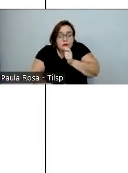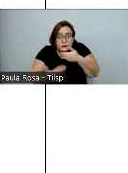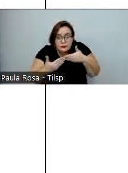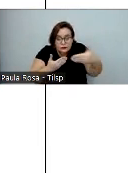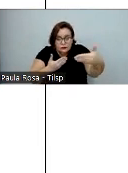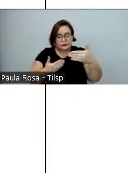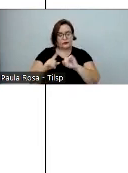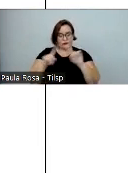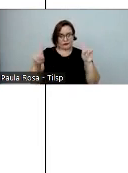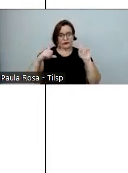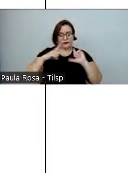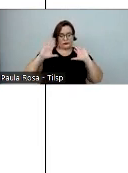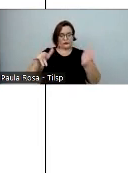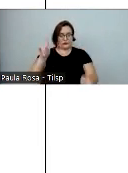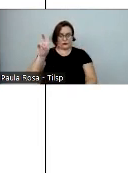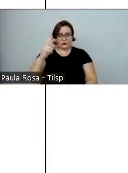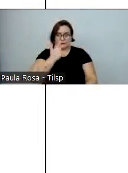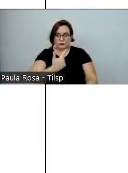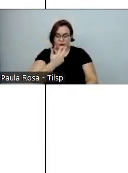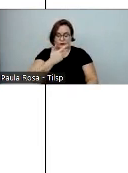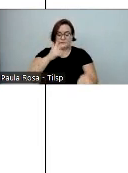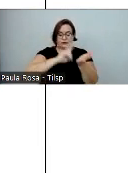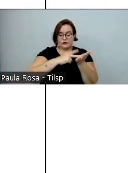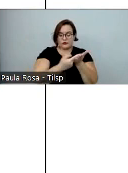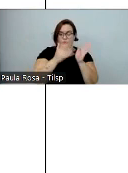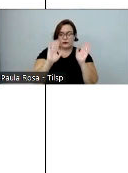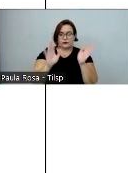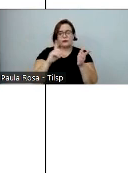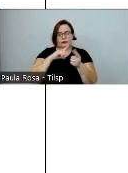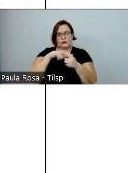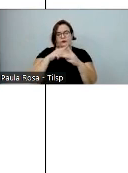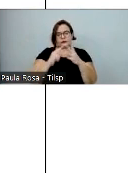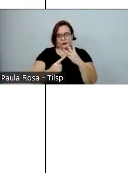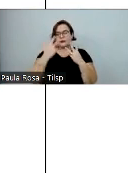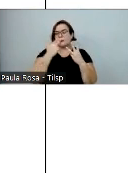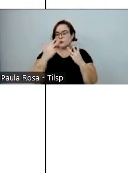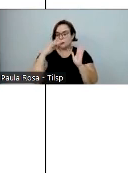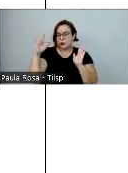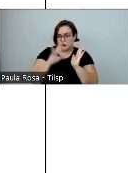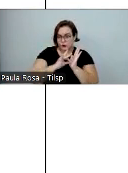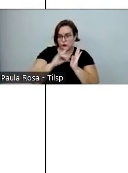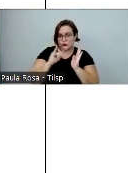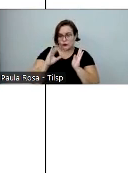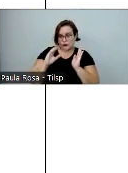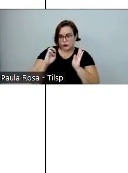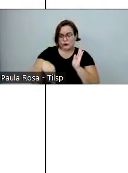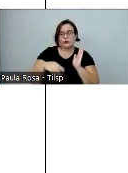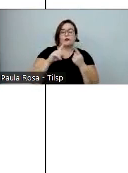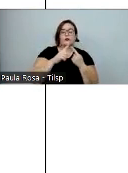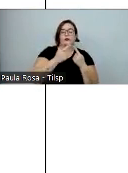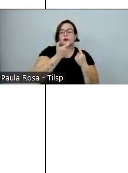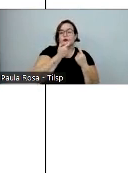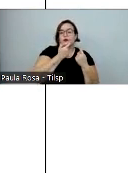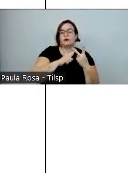já traduziram a definição além das três línguas oficiais do Igor o inglês o espanhol e o francês a gente tem outras